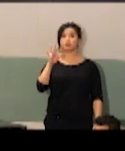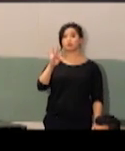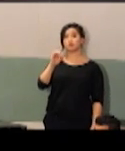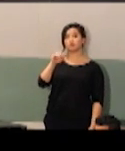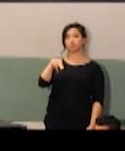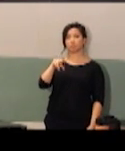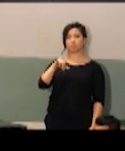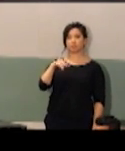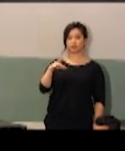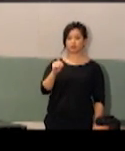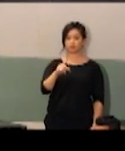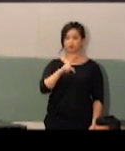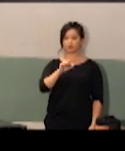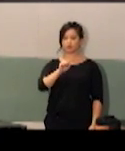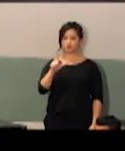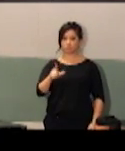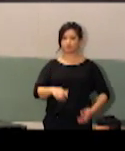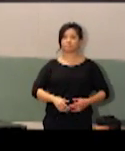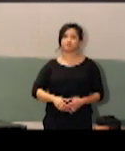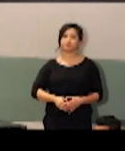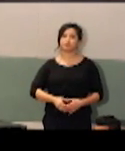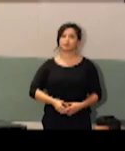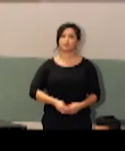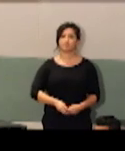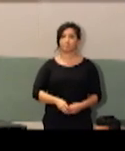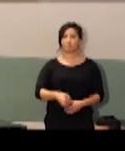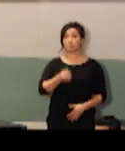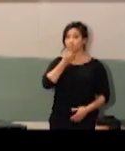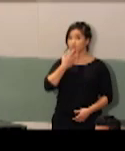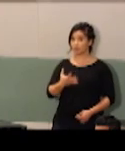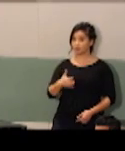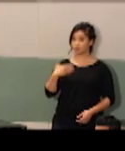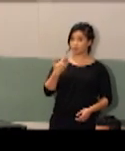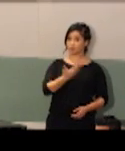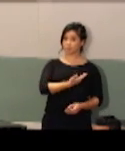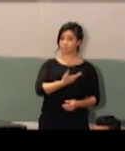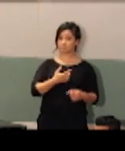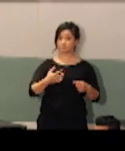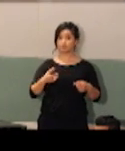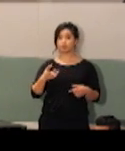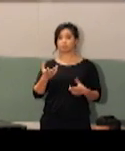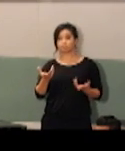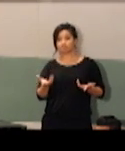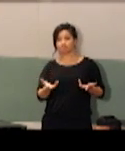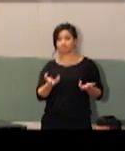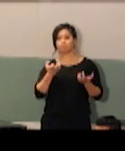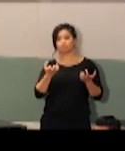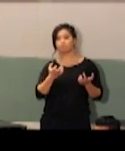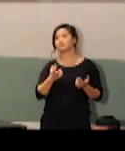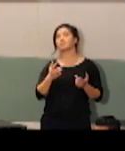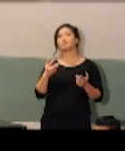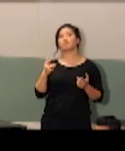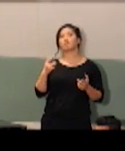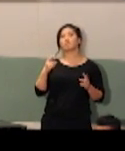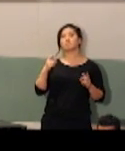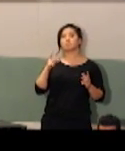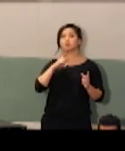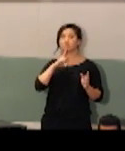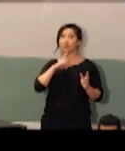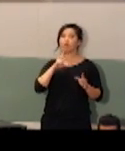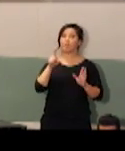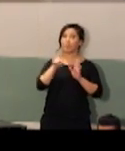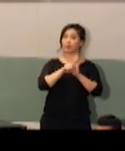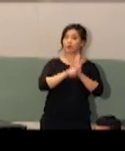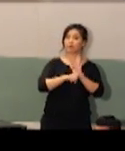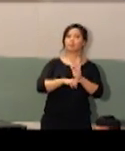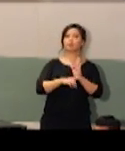do PSOL. Olha, nós defendemos a volta do programa Saúde em Casa. De imediato, no primeiro ano de